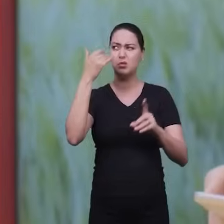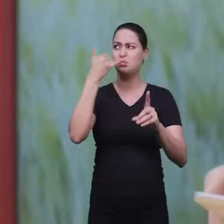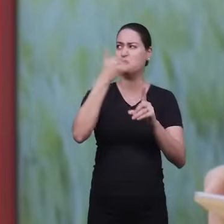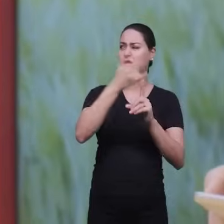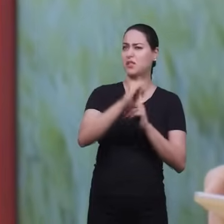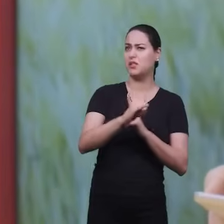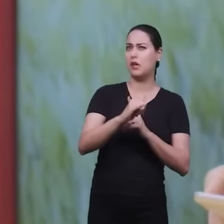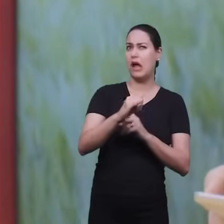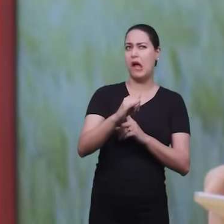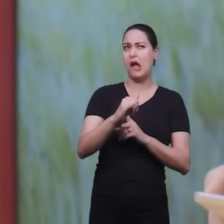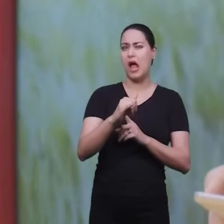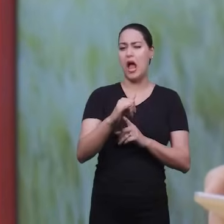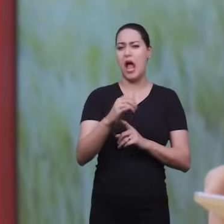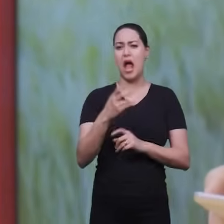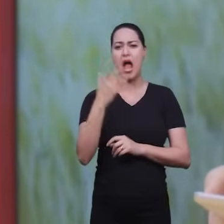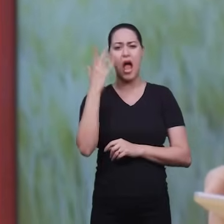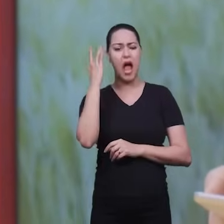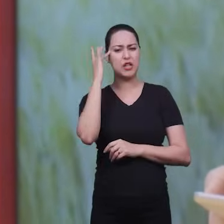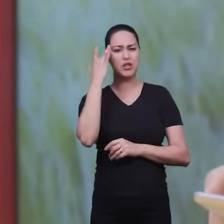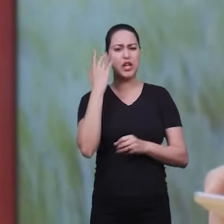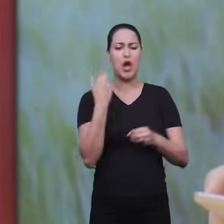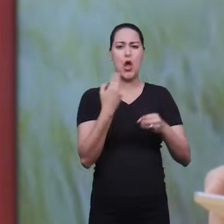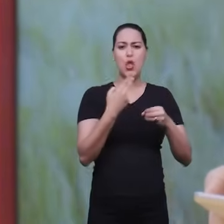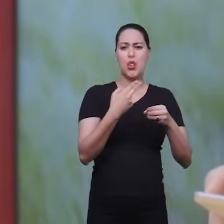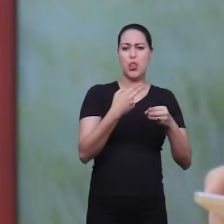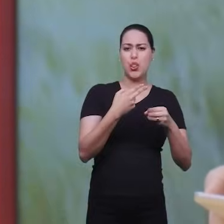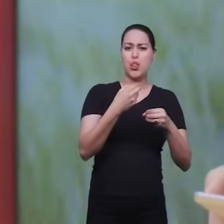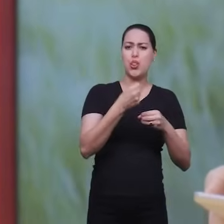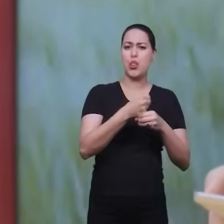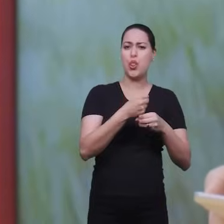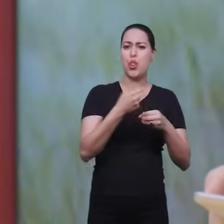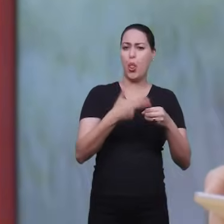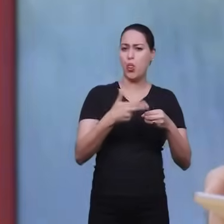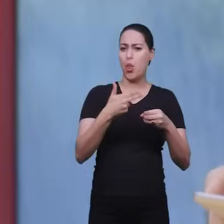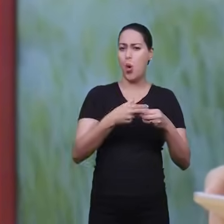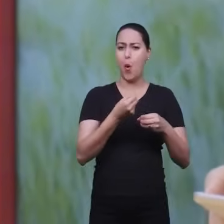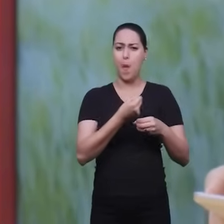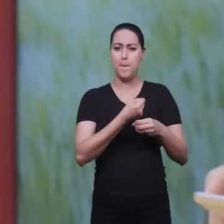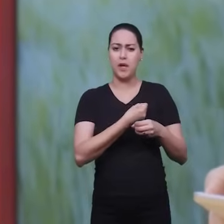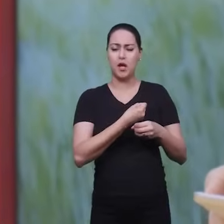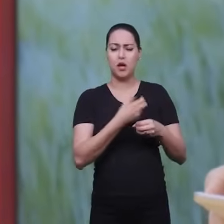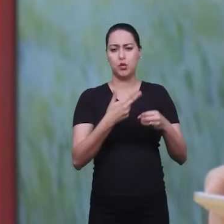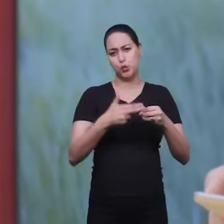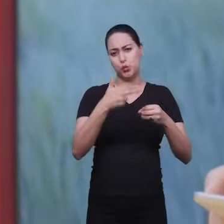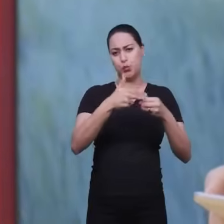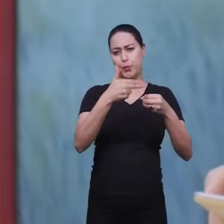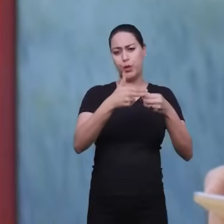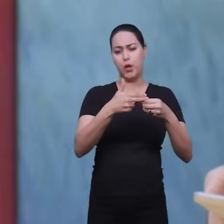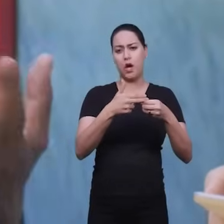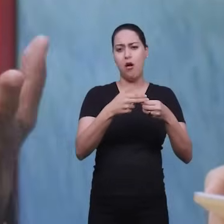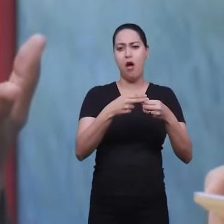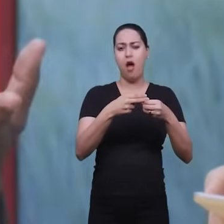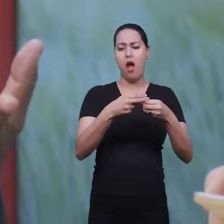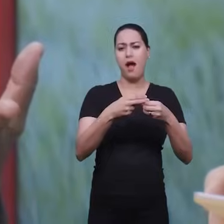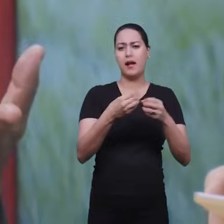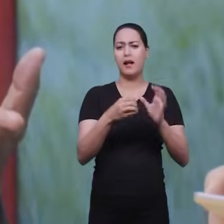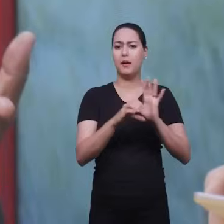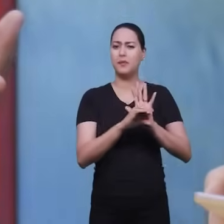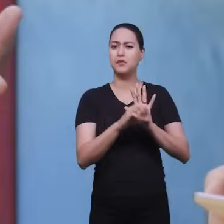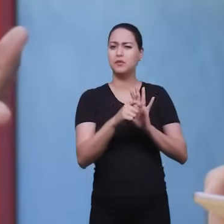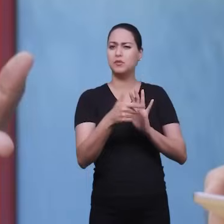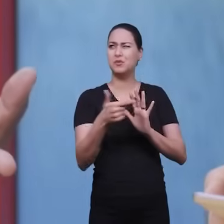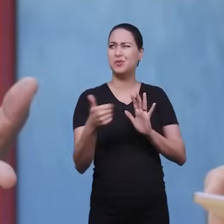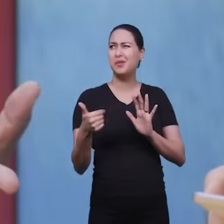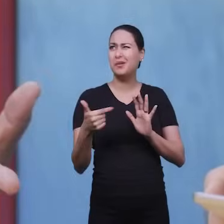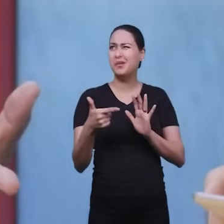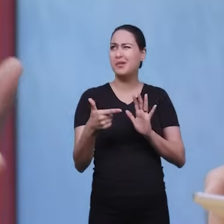profetizando aí inúmeros aqui números 12 11 29 assim mas Oxalá todo povo fosse profeta profetizar todo mundo sem